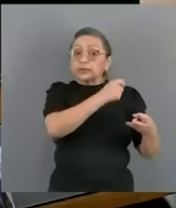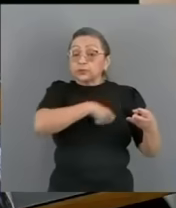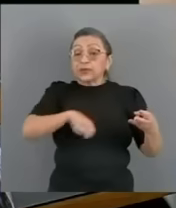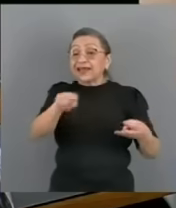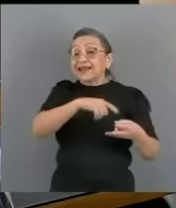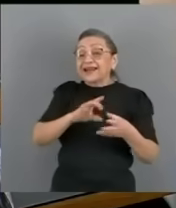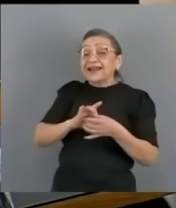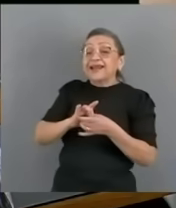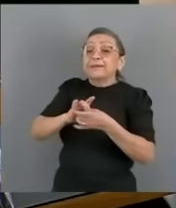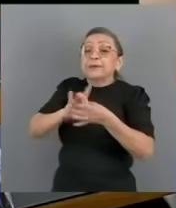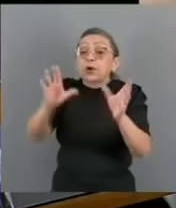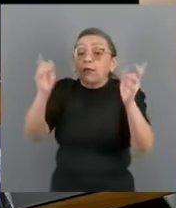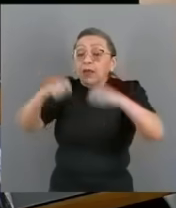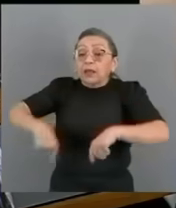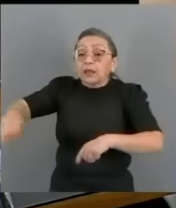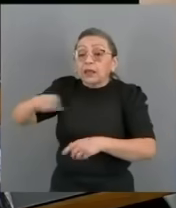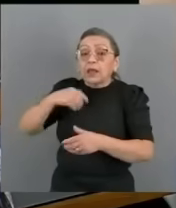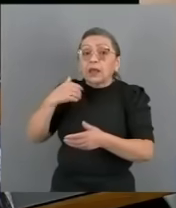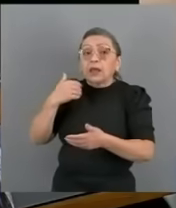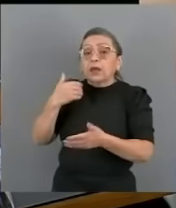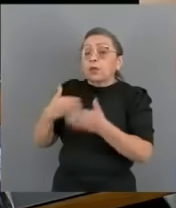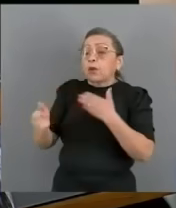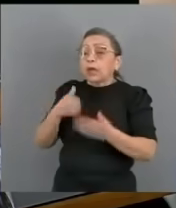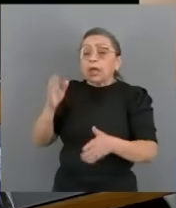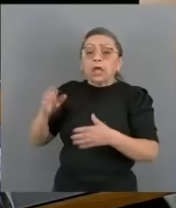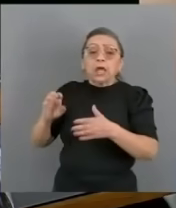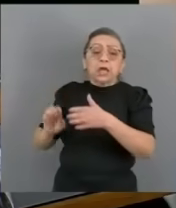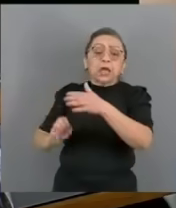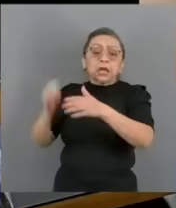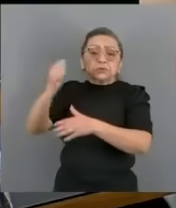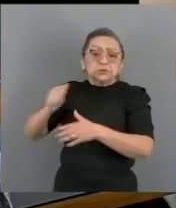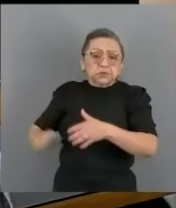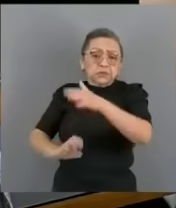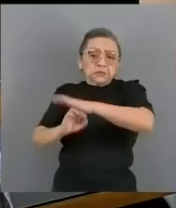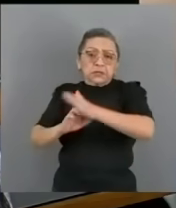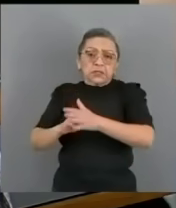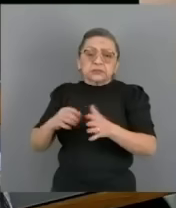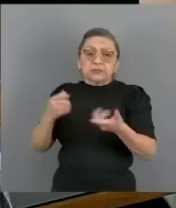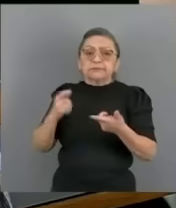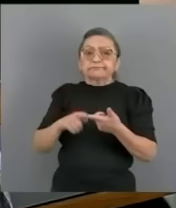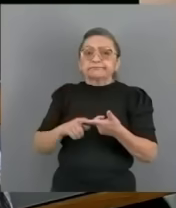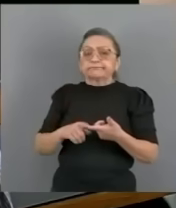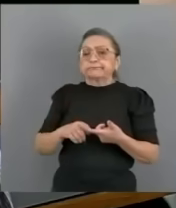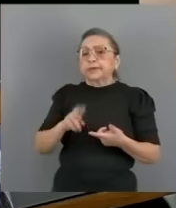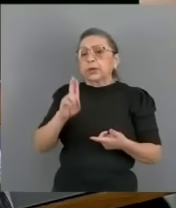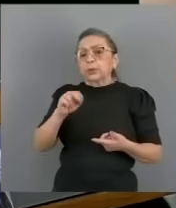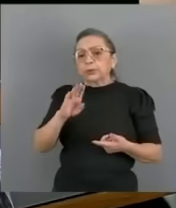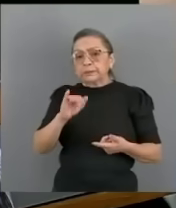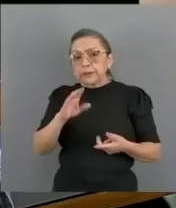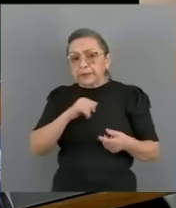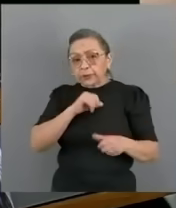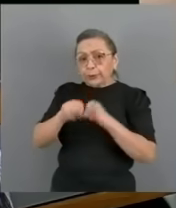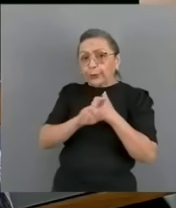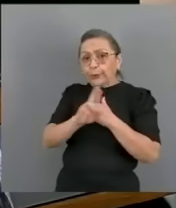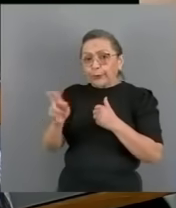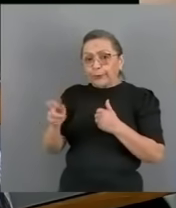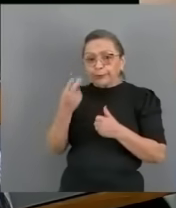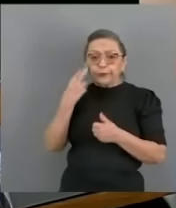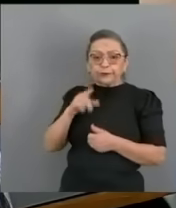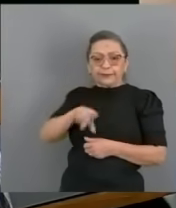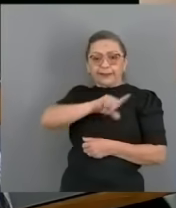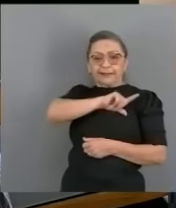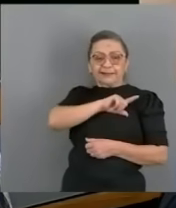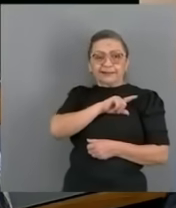possibilidade de que empresas como a Mar Brasil Clube de Benefícios, como a Unibap, que havia trocado de nome 2 dias